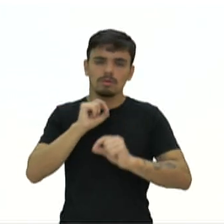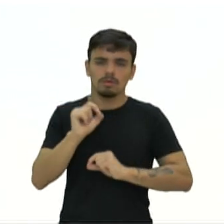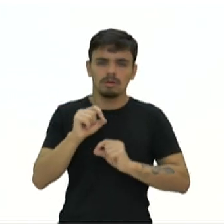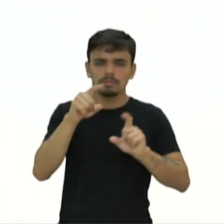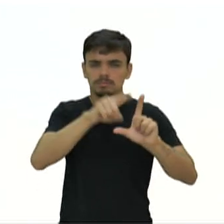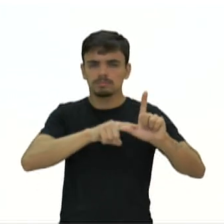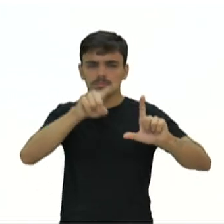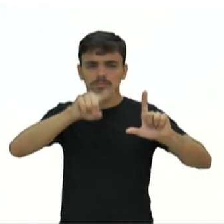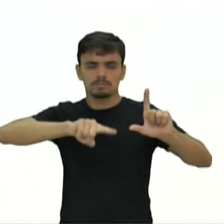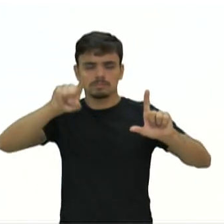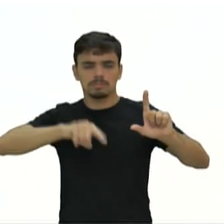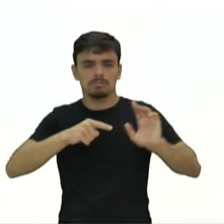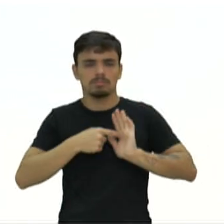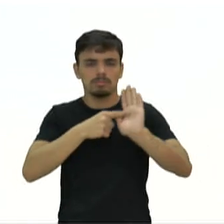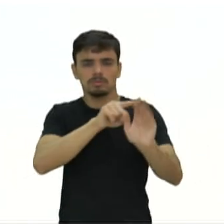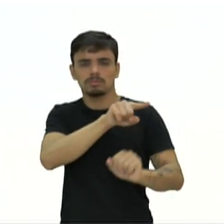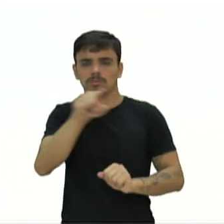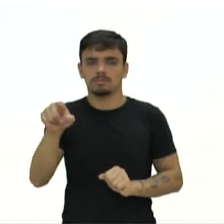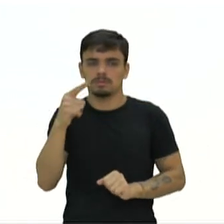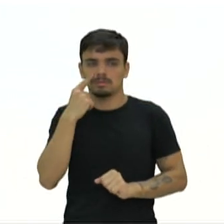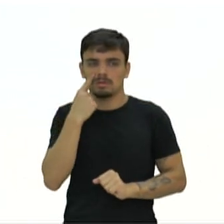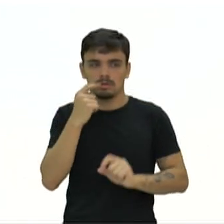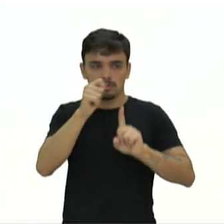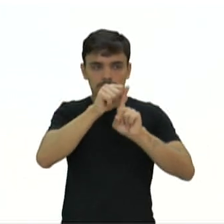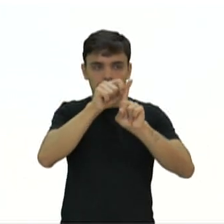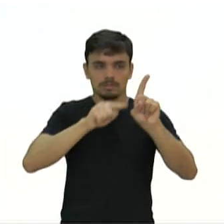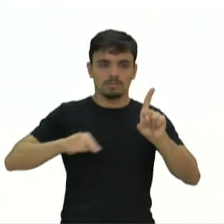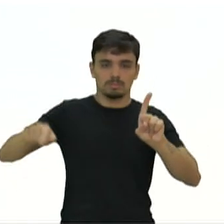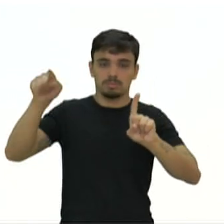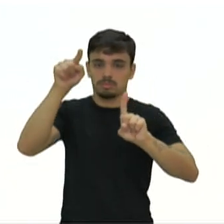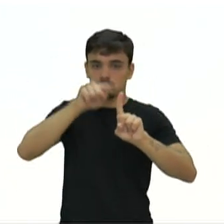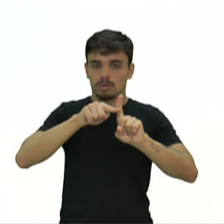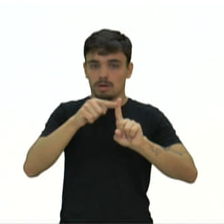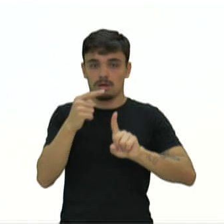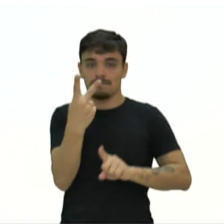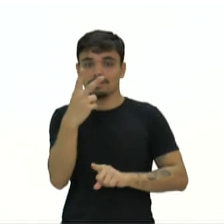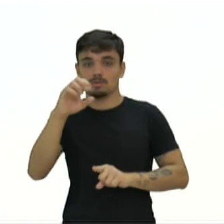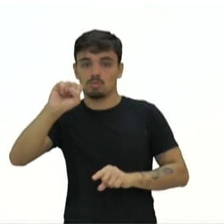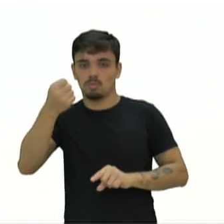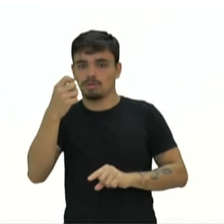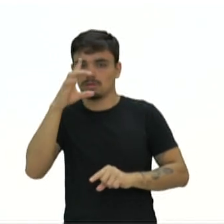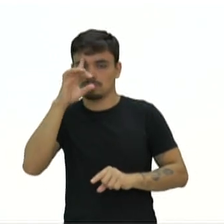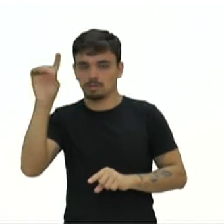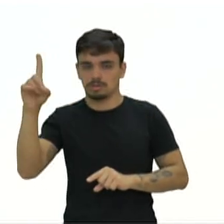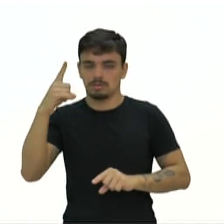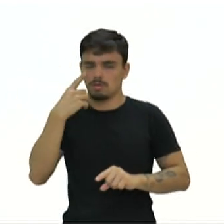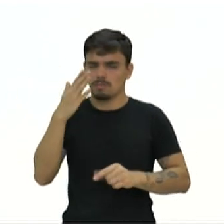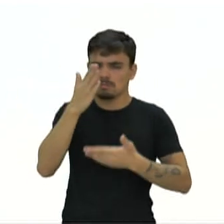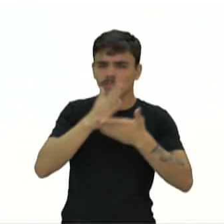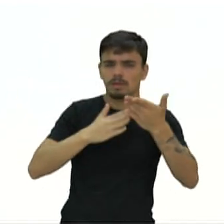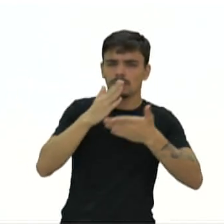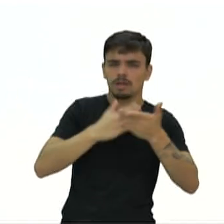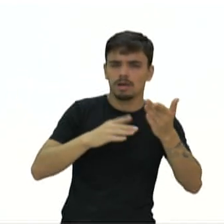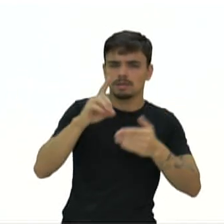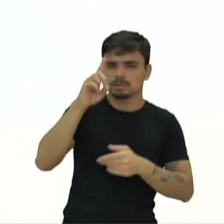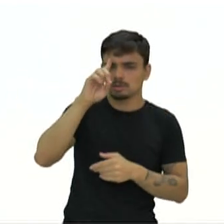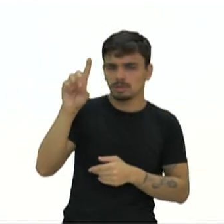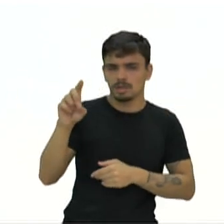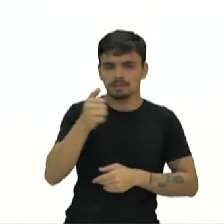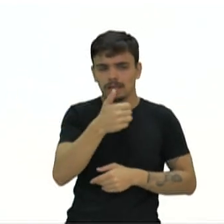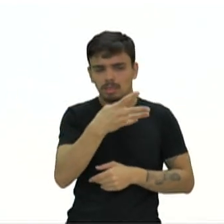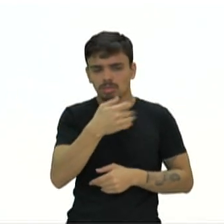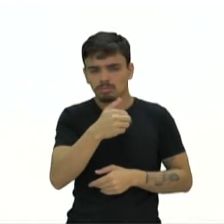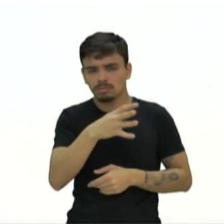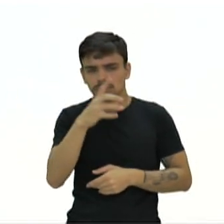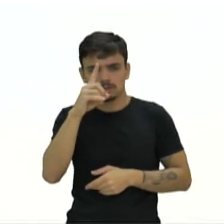aqui? Um ciclo menstrual de 28 dias, certo? Mais ou menos na metade do ciclo, no 14º dia,